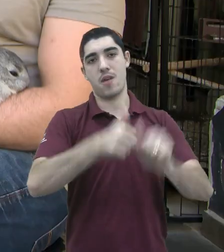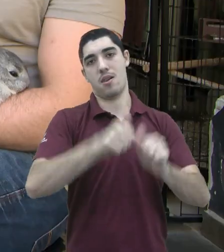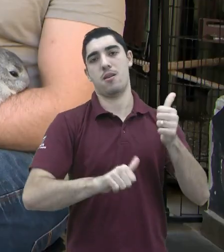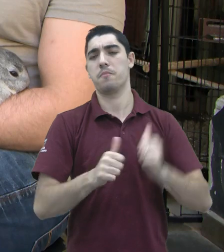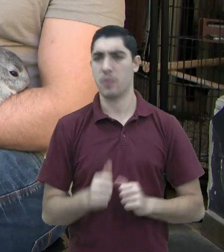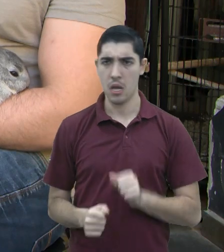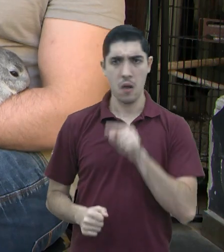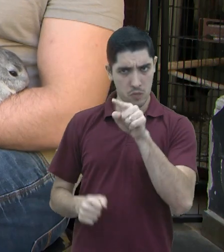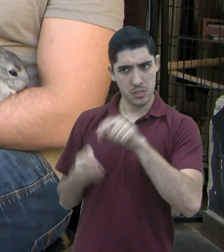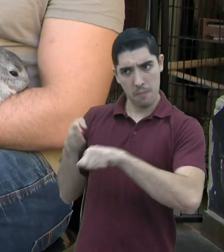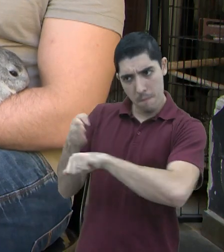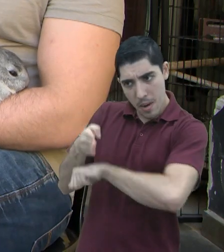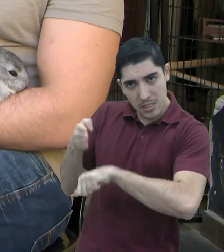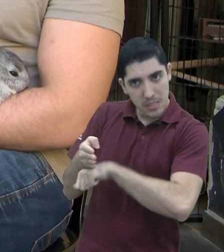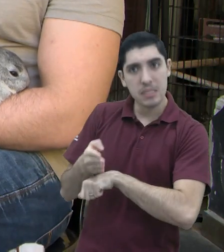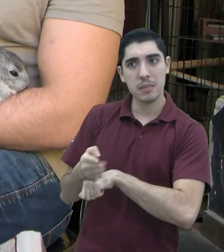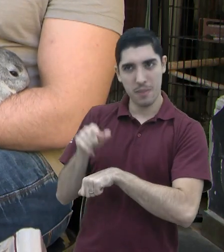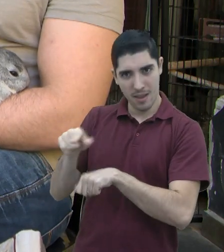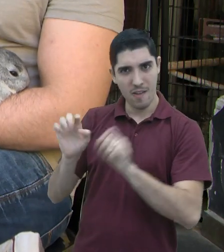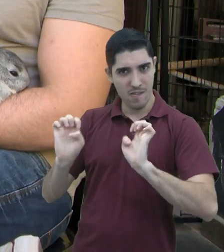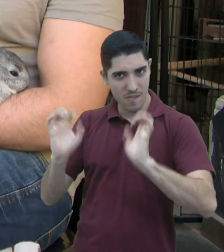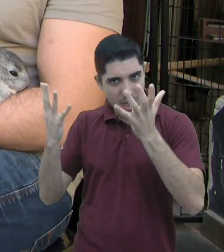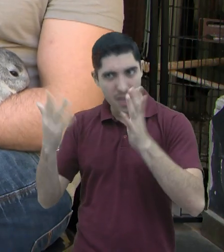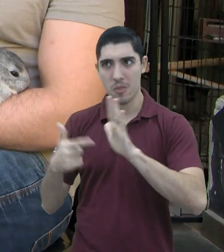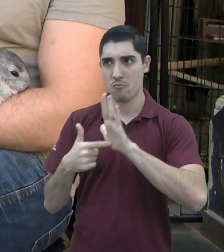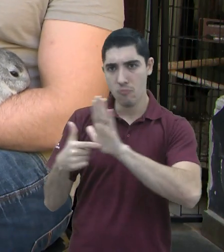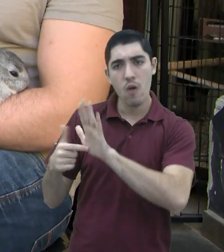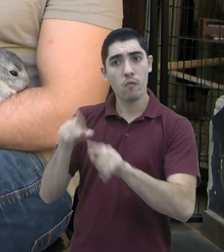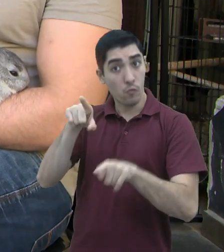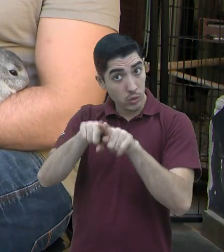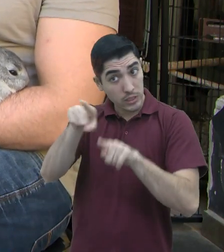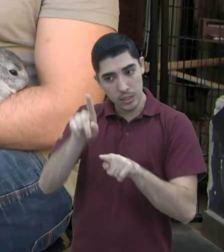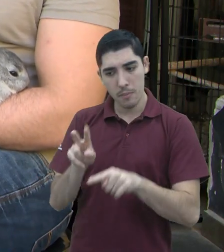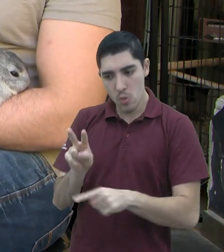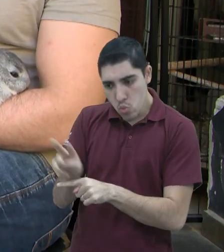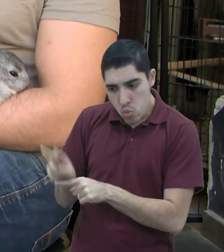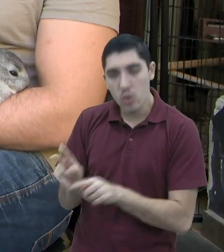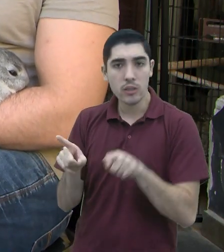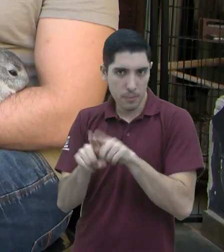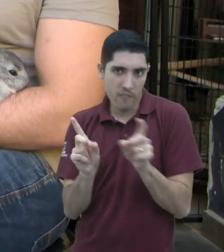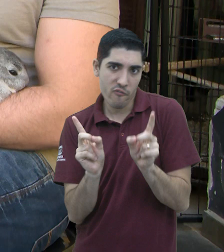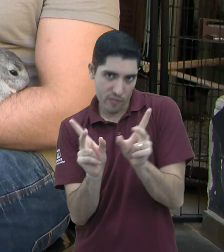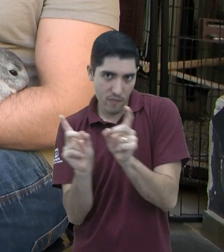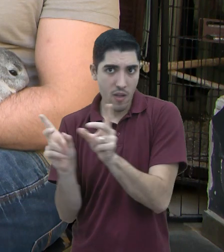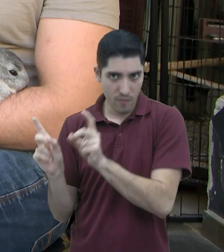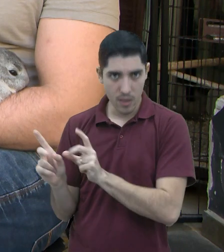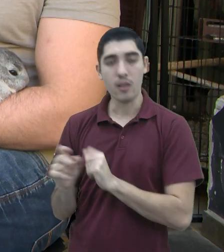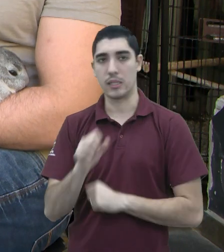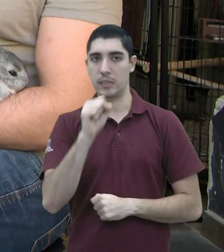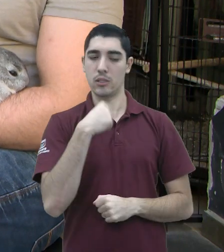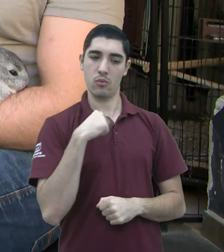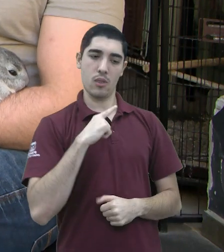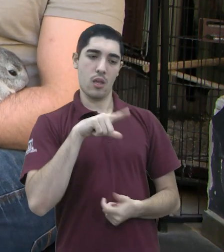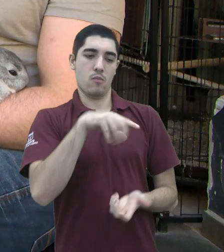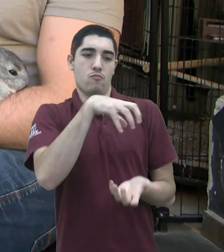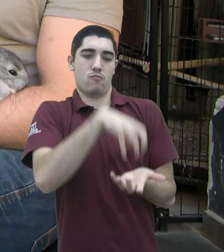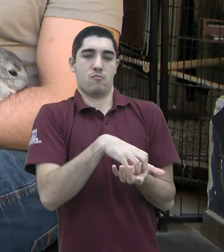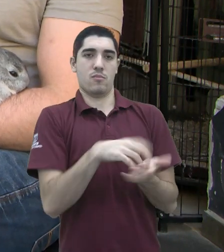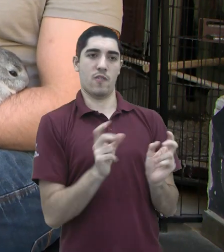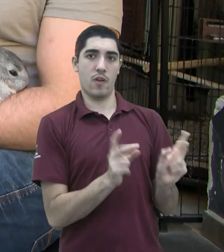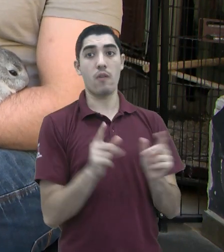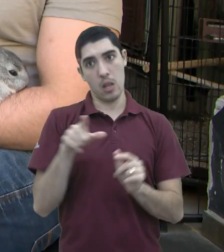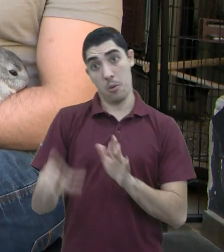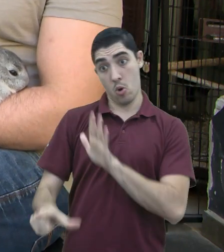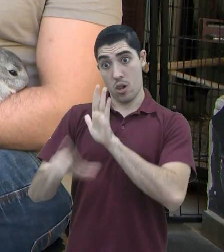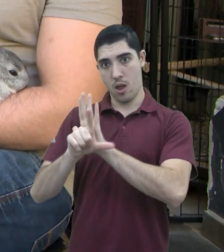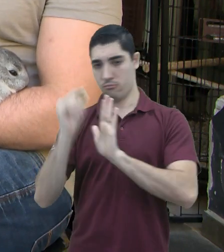avaliada. Você, além de participar dessas exposições, é um criador, ou seja, você também comercializa esses animaizinhos. Sim, no nosso criatório. Obviamente de